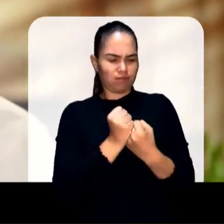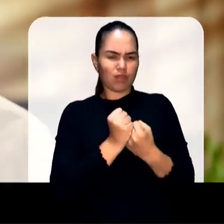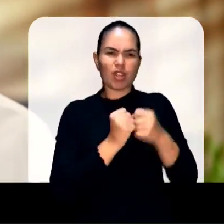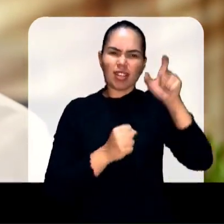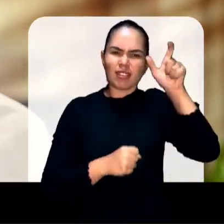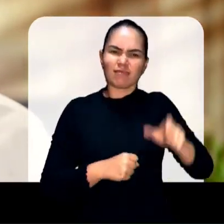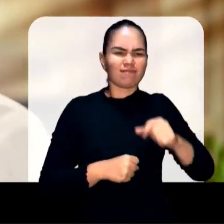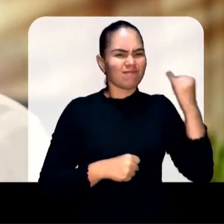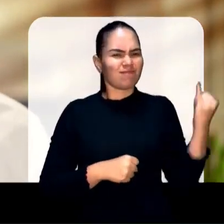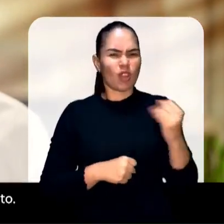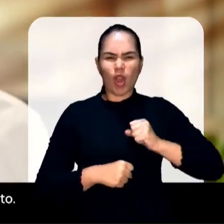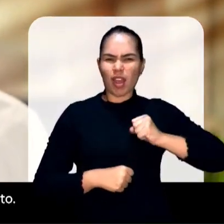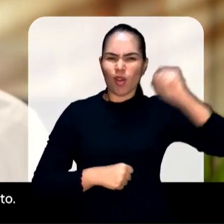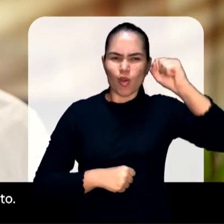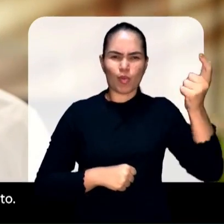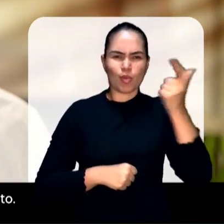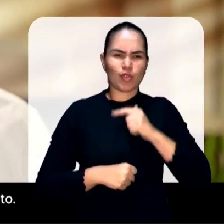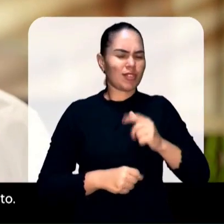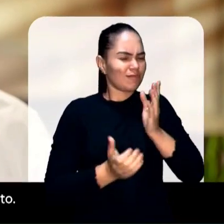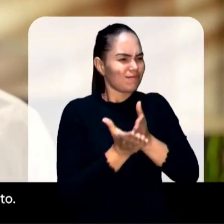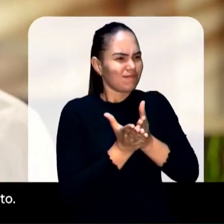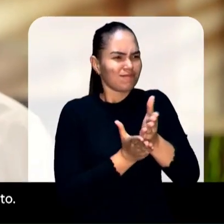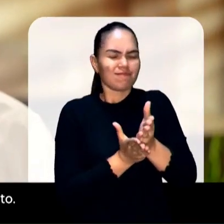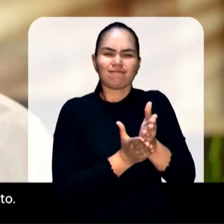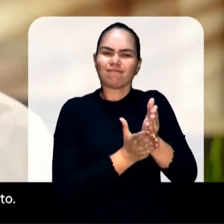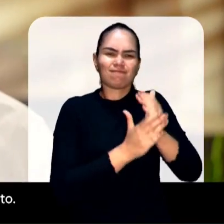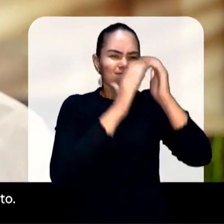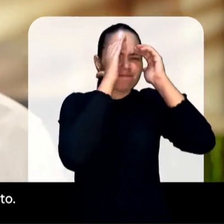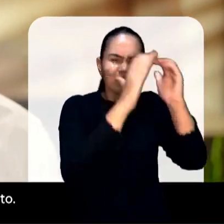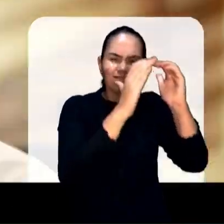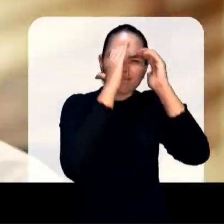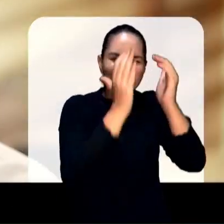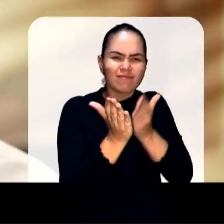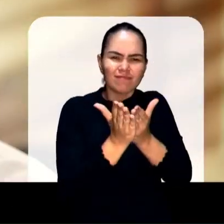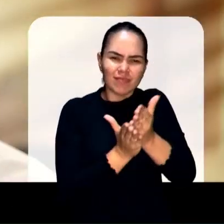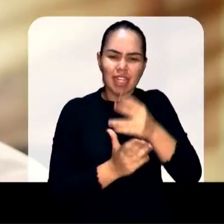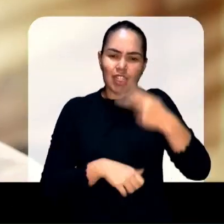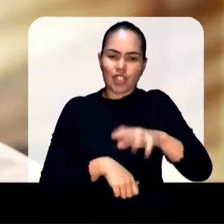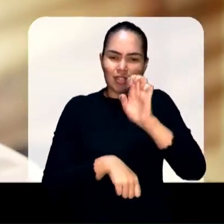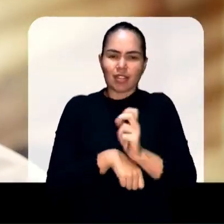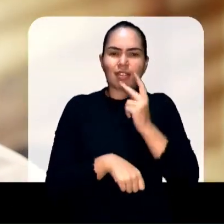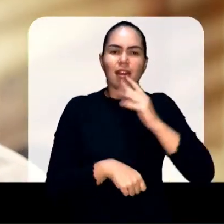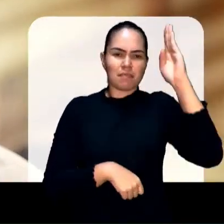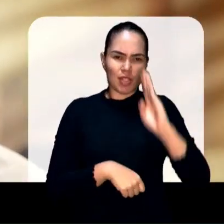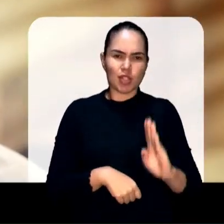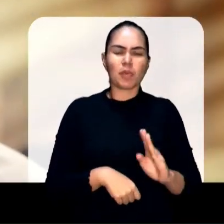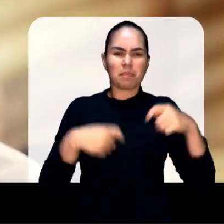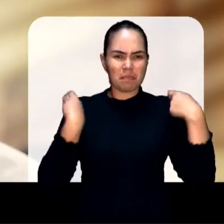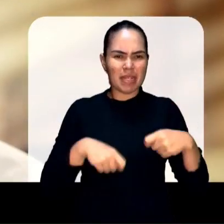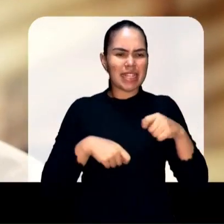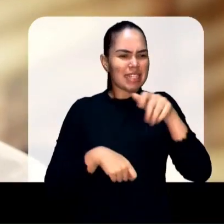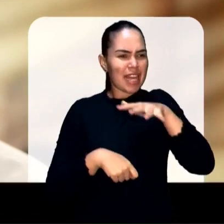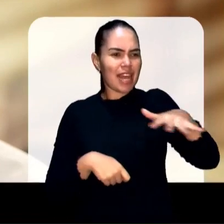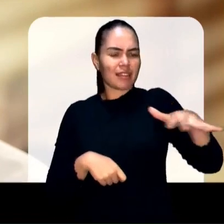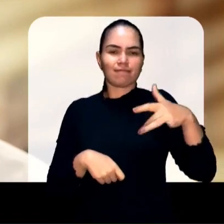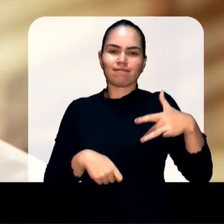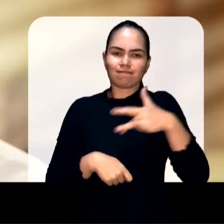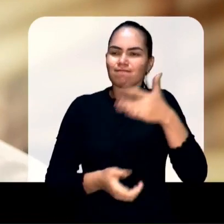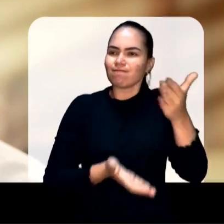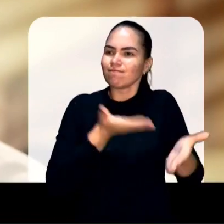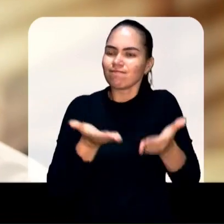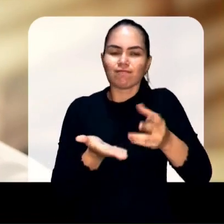parceiros e verdadeiros heróis. A eles, dedico meu eterno reconhecimento. Nunca o Ceará e o Brasil precisaram tanto do